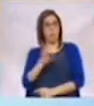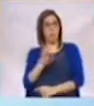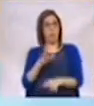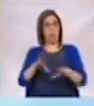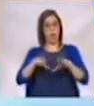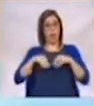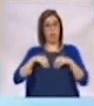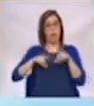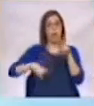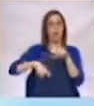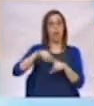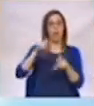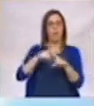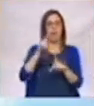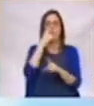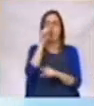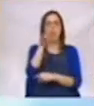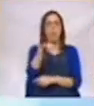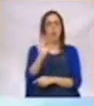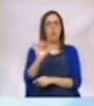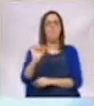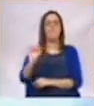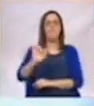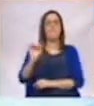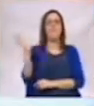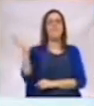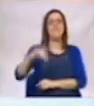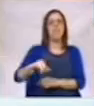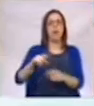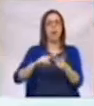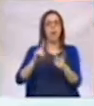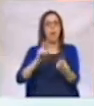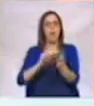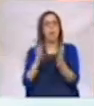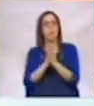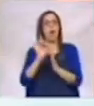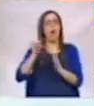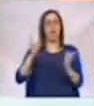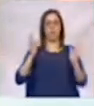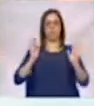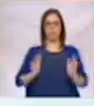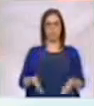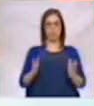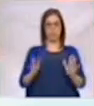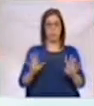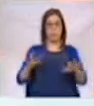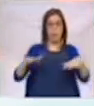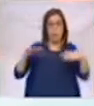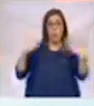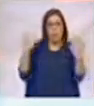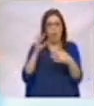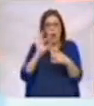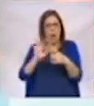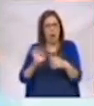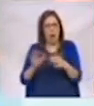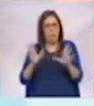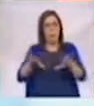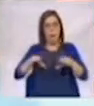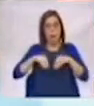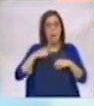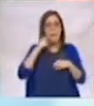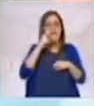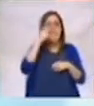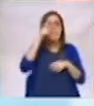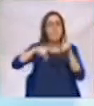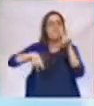um país acolhe refugiados, não escolhe a sua nacionalidade, nem a sua crença religiosa ou qualquer outra característica.